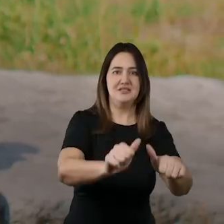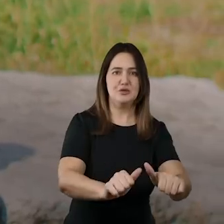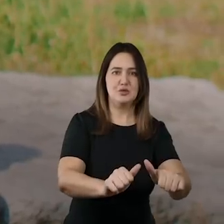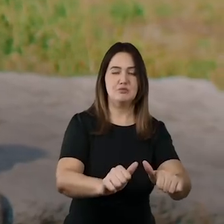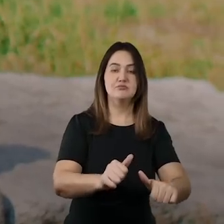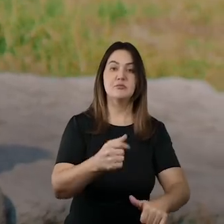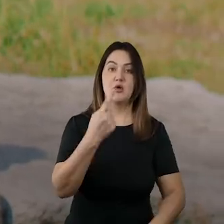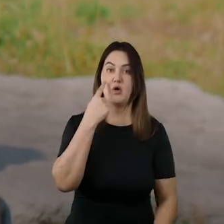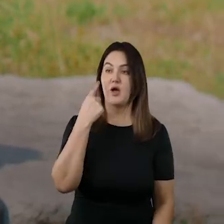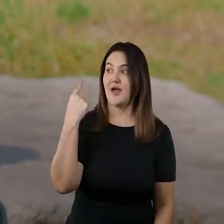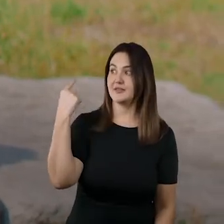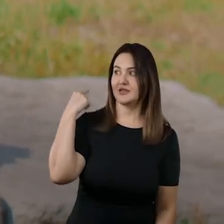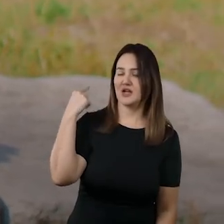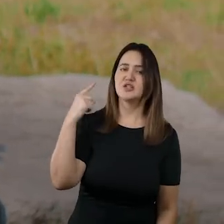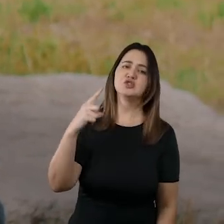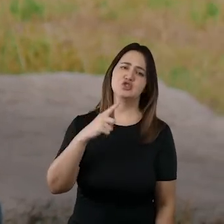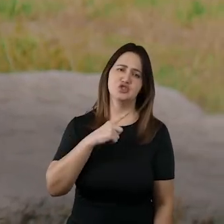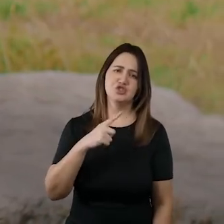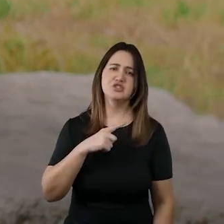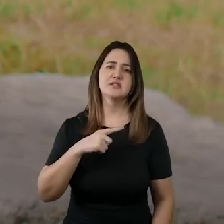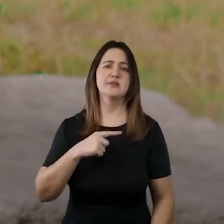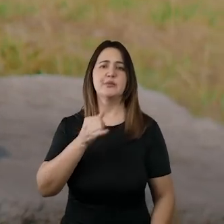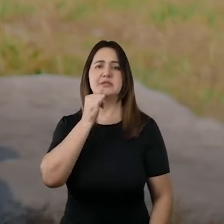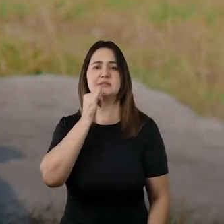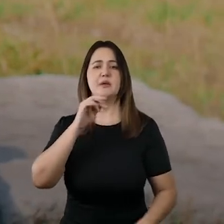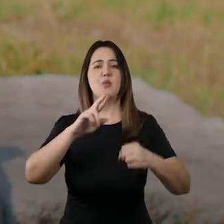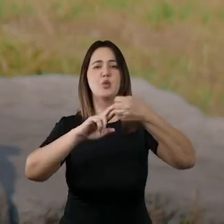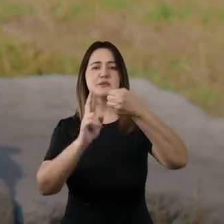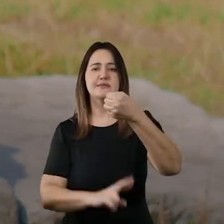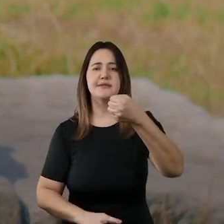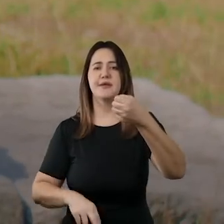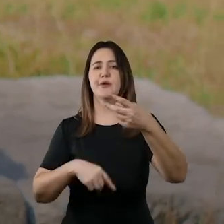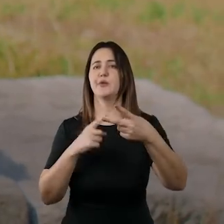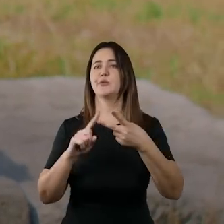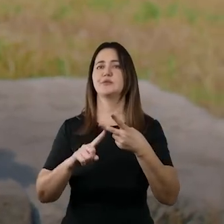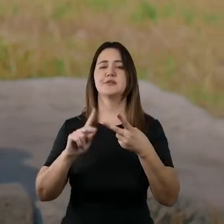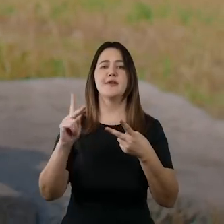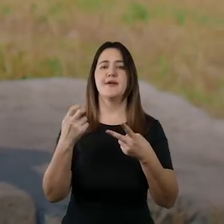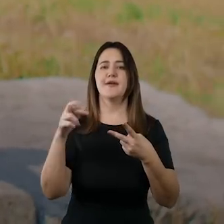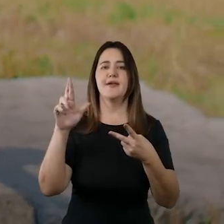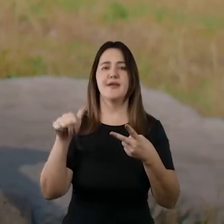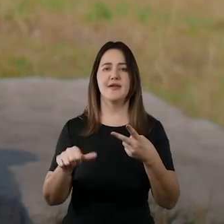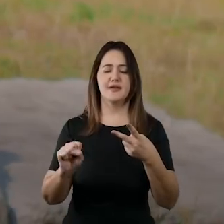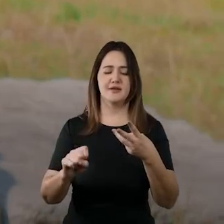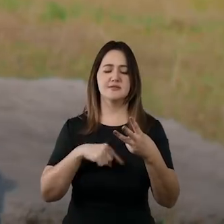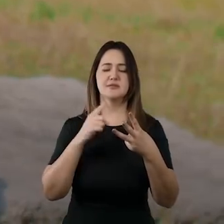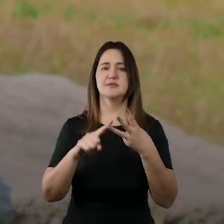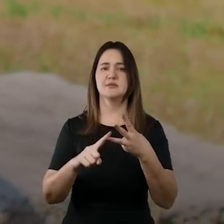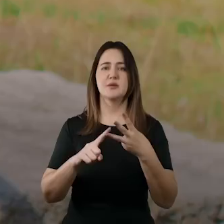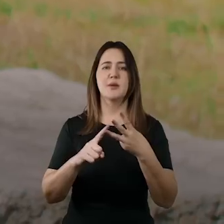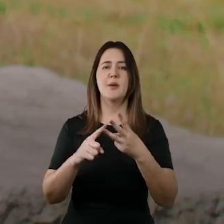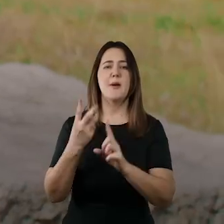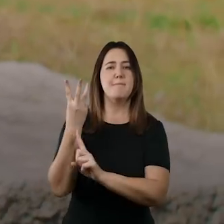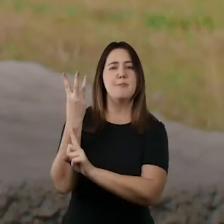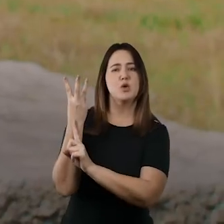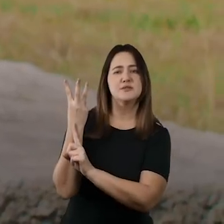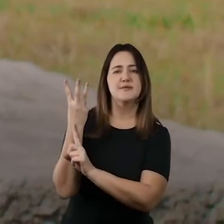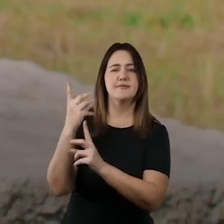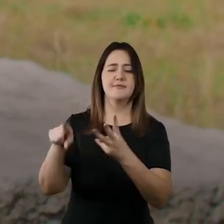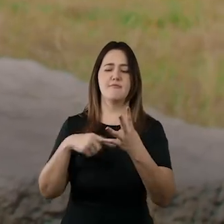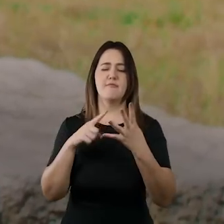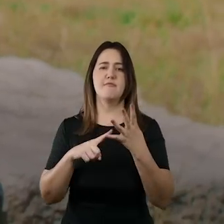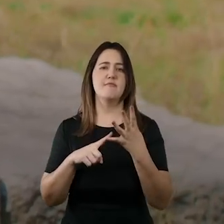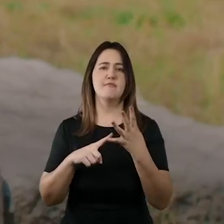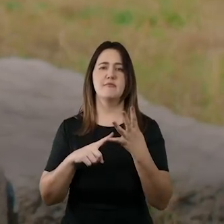atrás de mim, com certeza havia estátuas de Zeus, Hera, Hefesto, Poseidon, todos os deuses que você pode